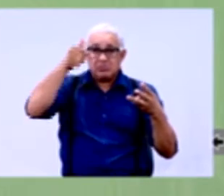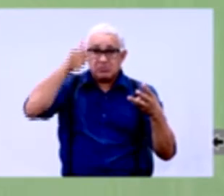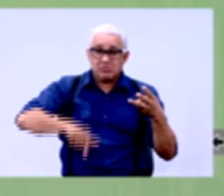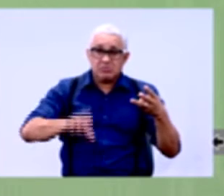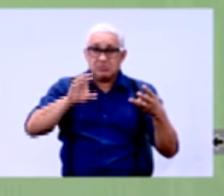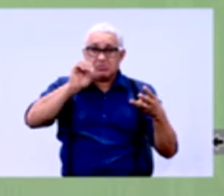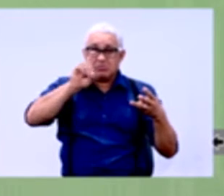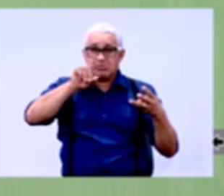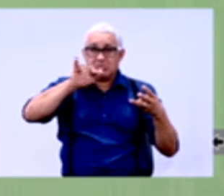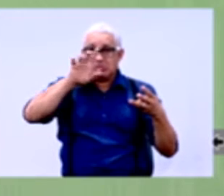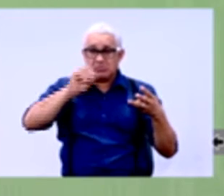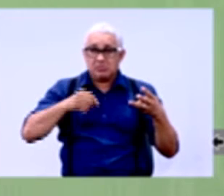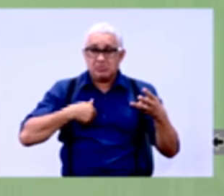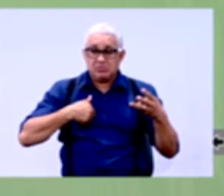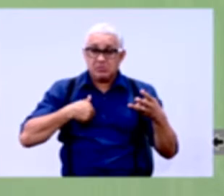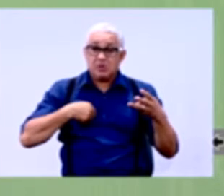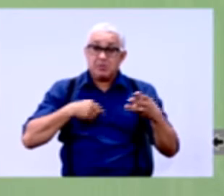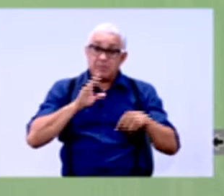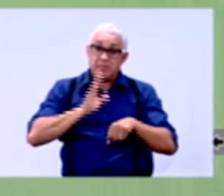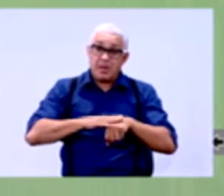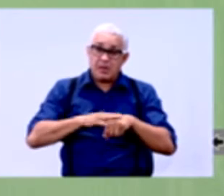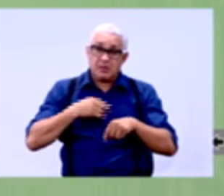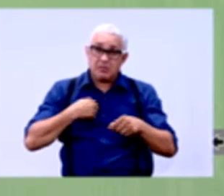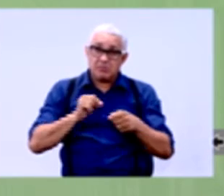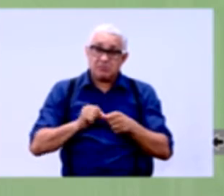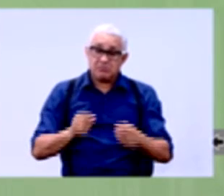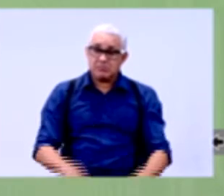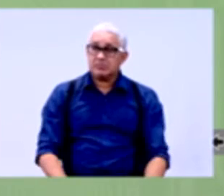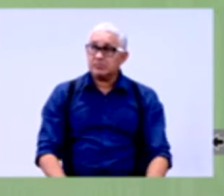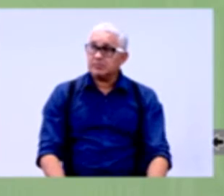código que eu construí.